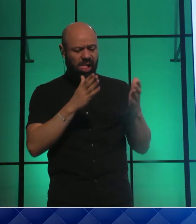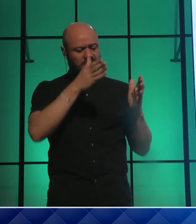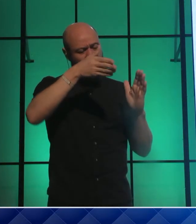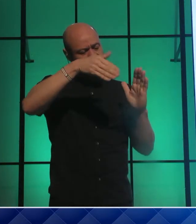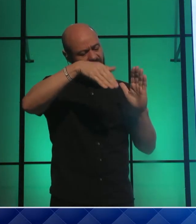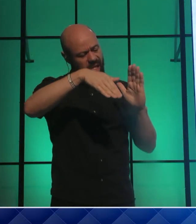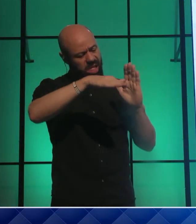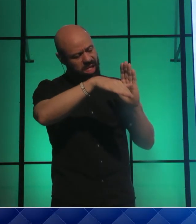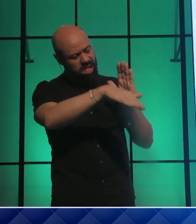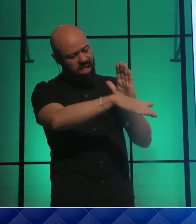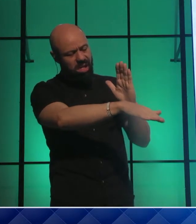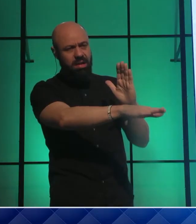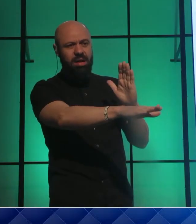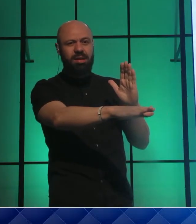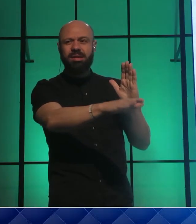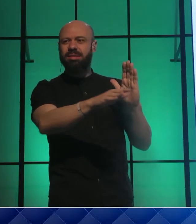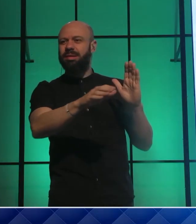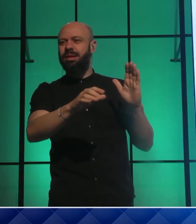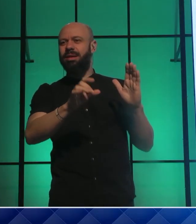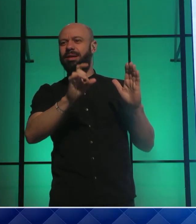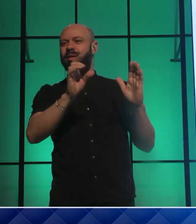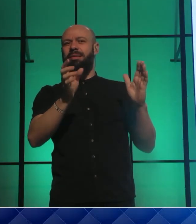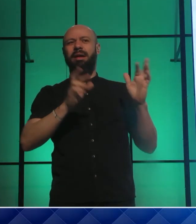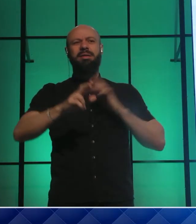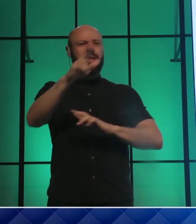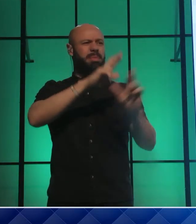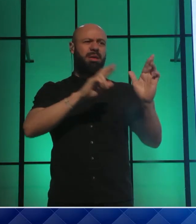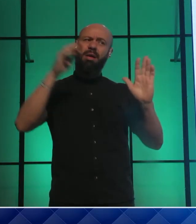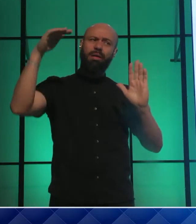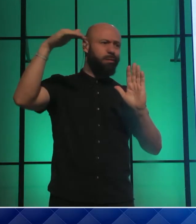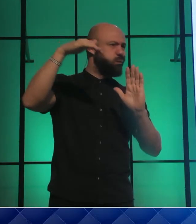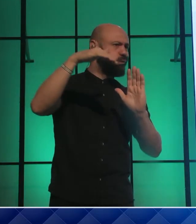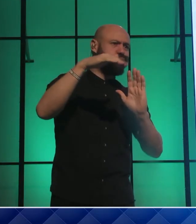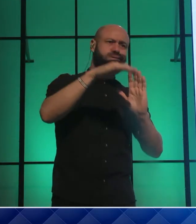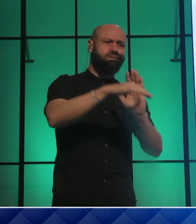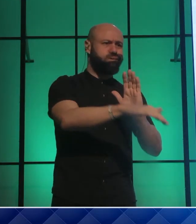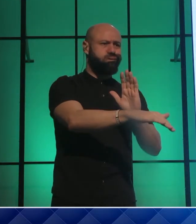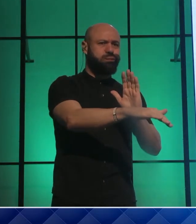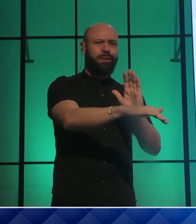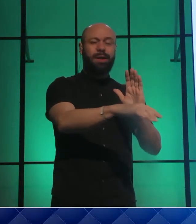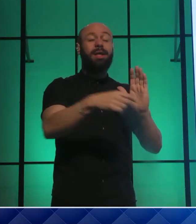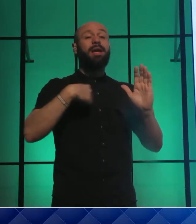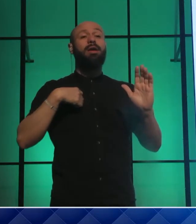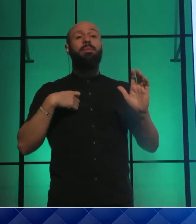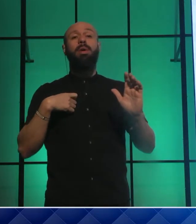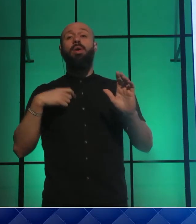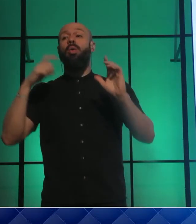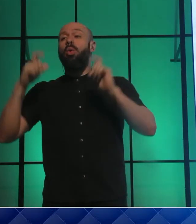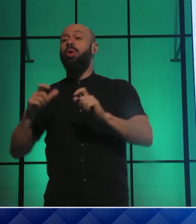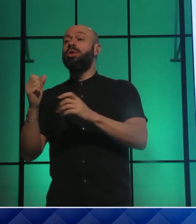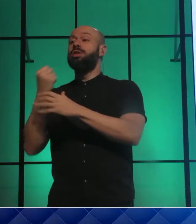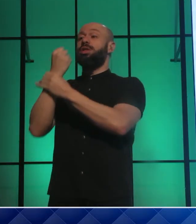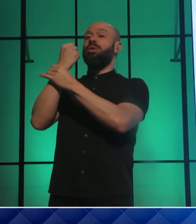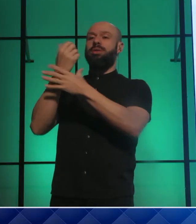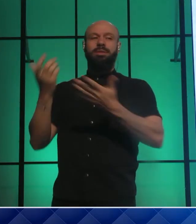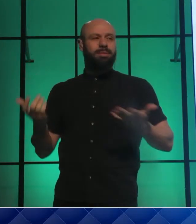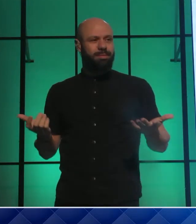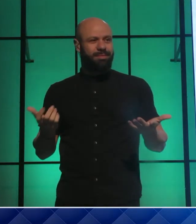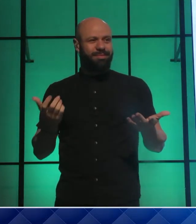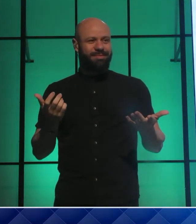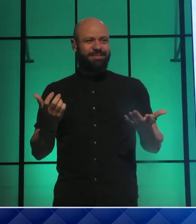pessoas, que a nossa vida e até mesmo nós estamos enfrentando. Eu quero ler o